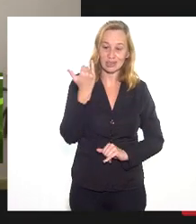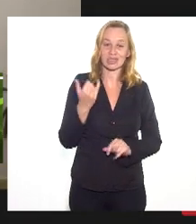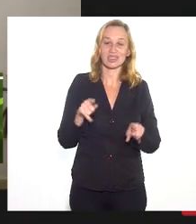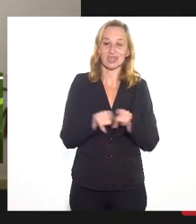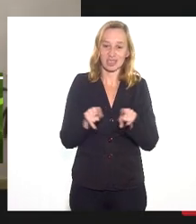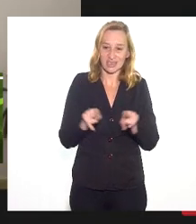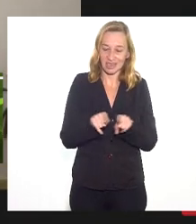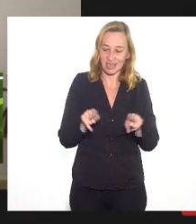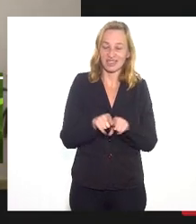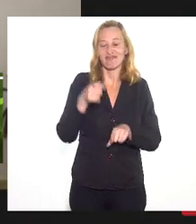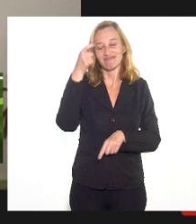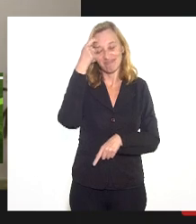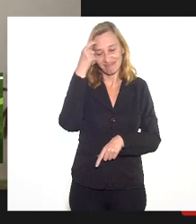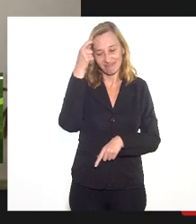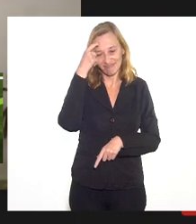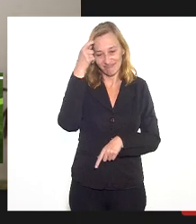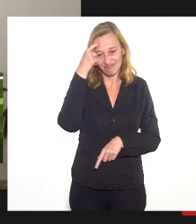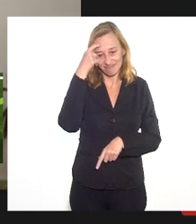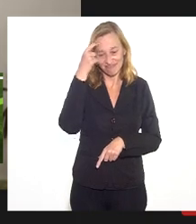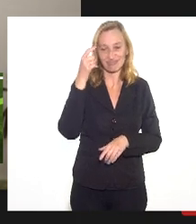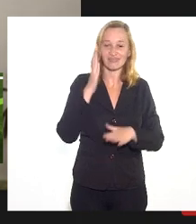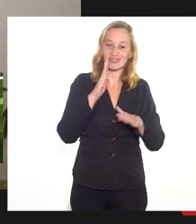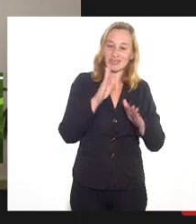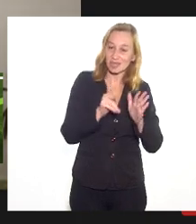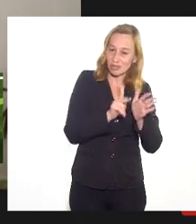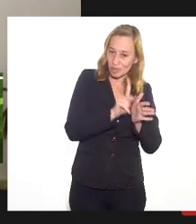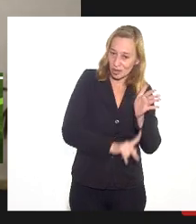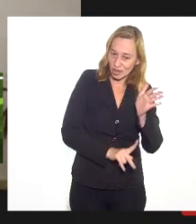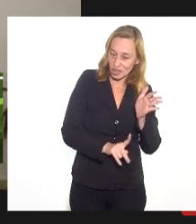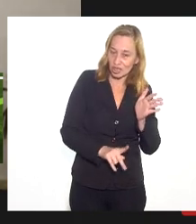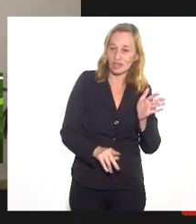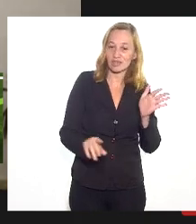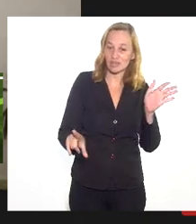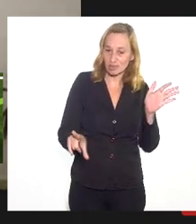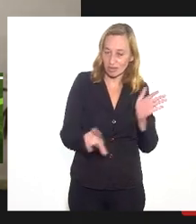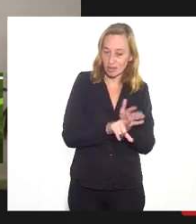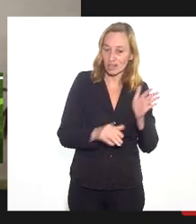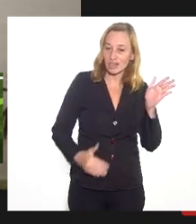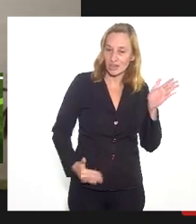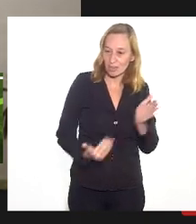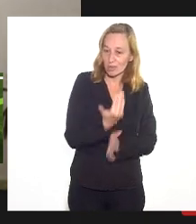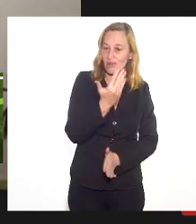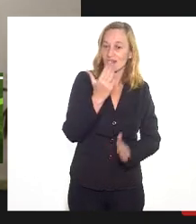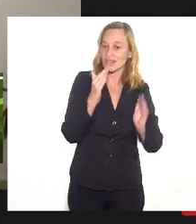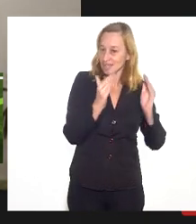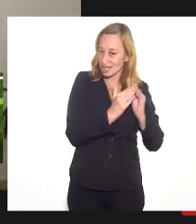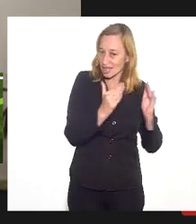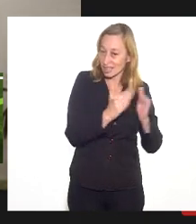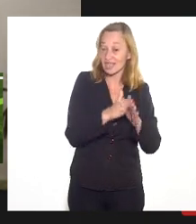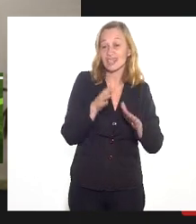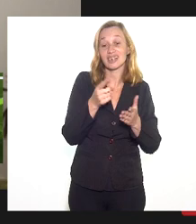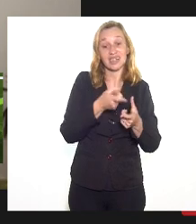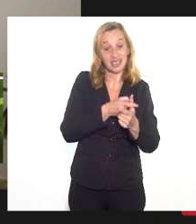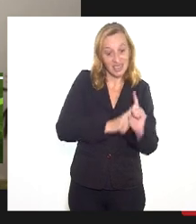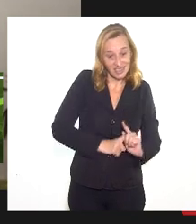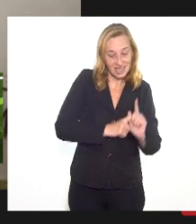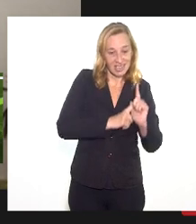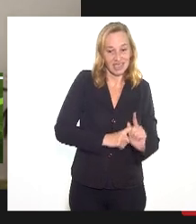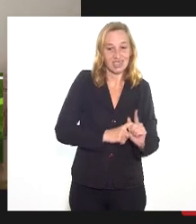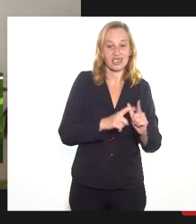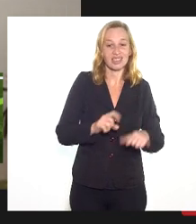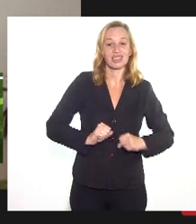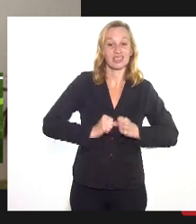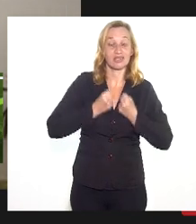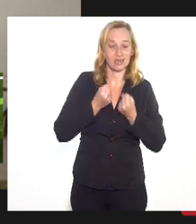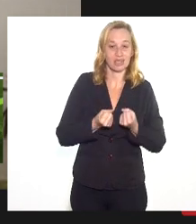em termos de memória sobre os projetos de lei já aprovados nessa casa e que dependem aí de vontade política